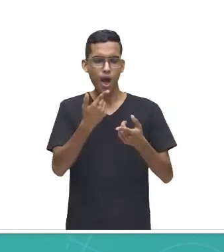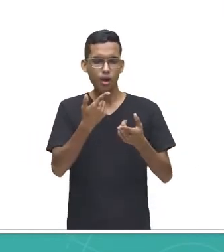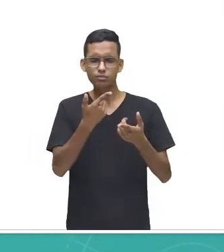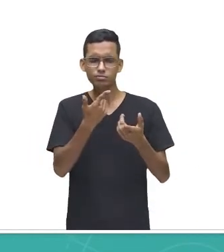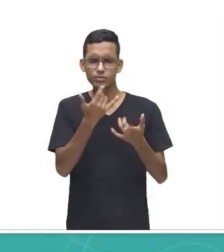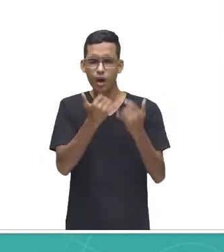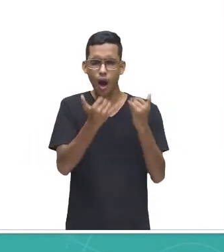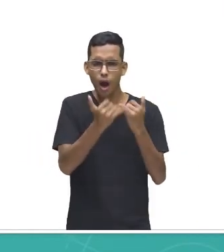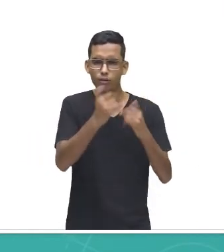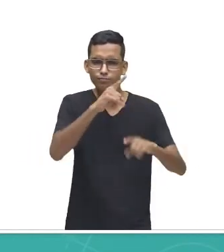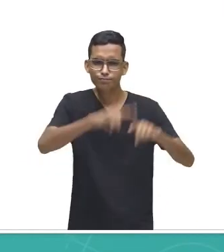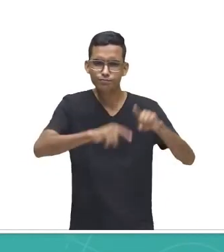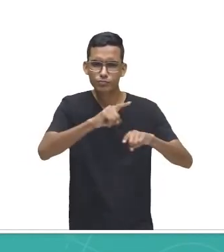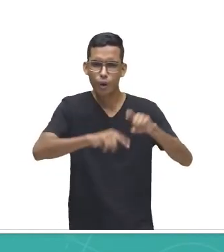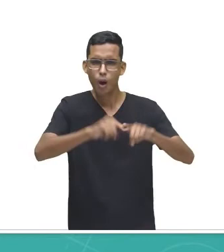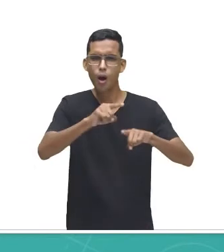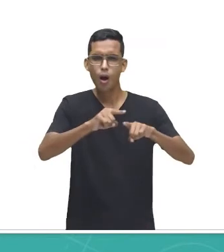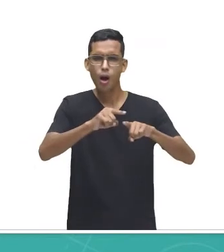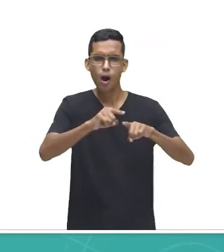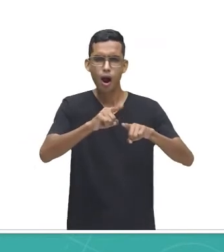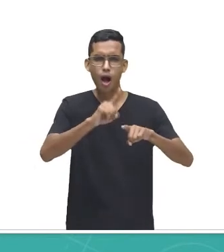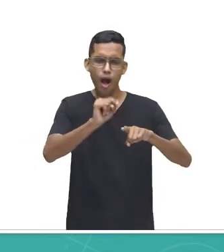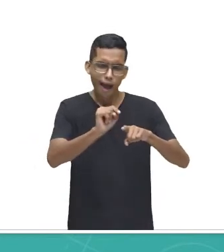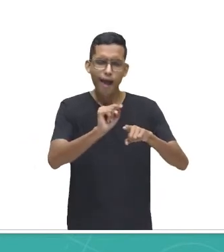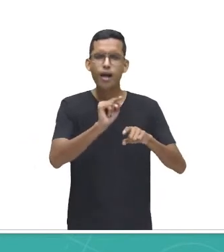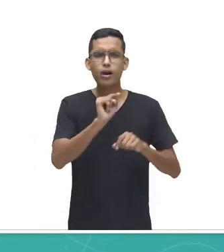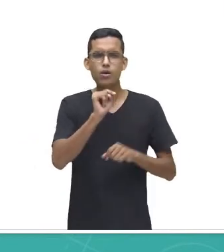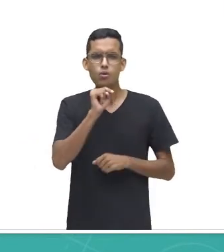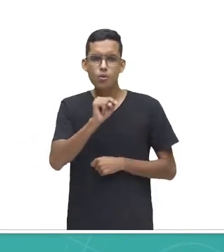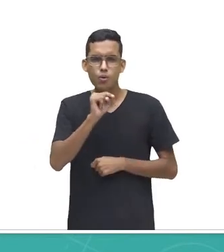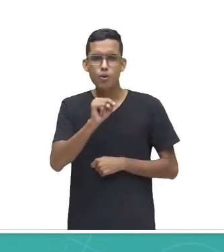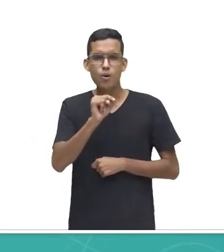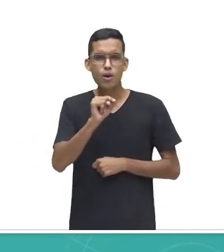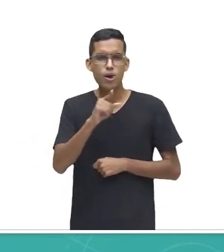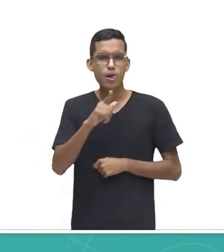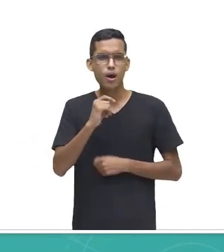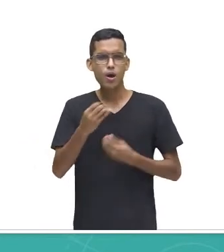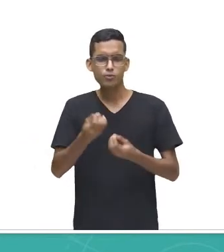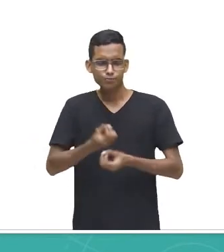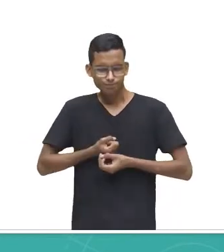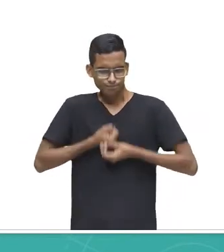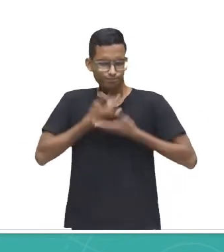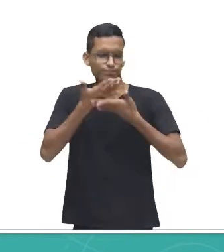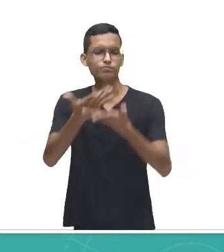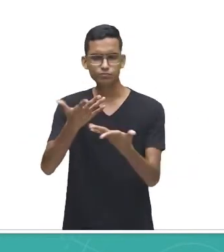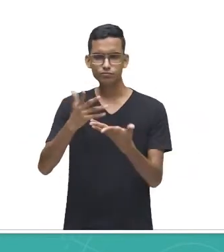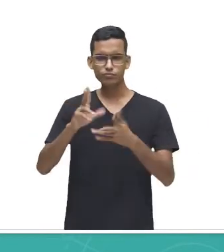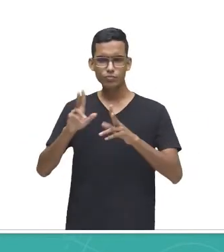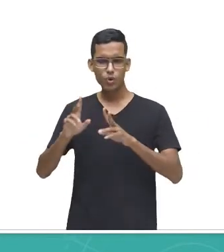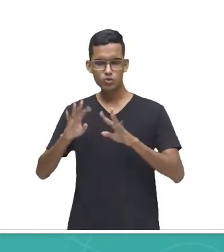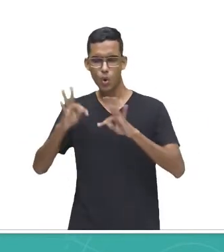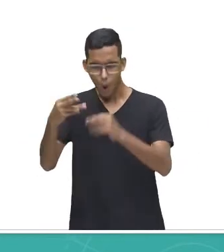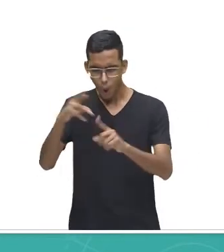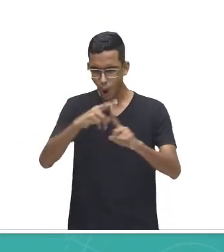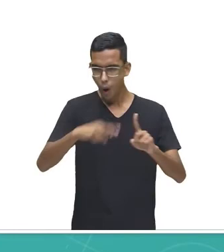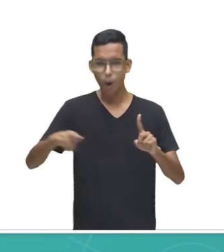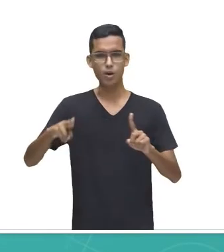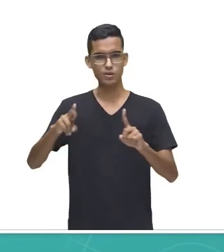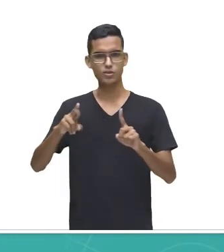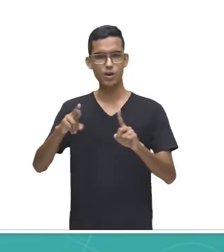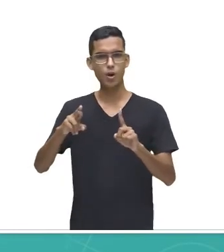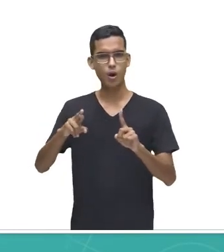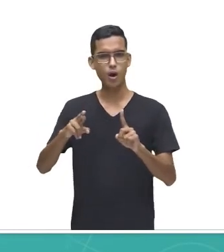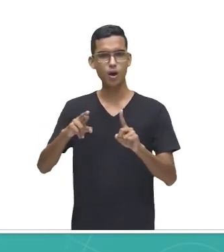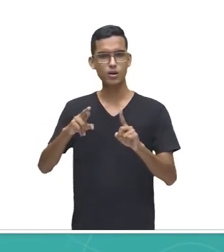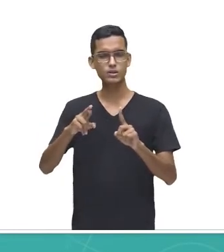interlocutor, é o ponto ao qual todas as grandes expressões religiosas se colocam a serviço,